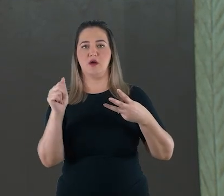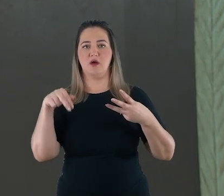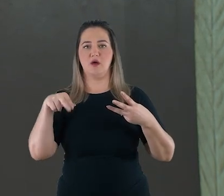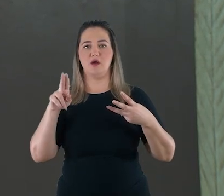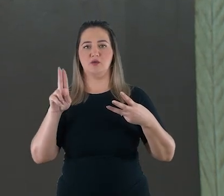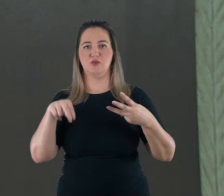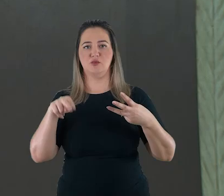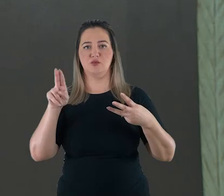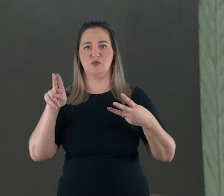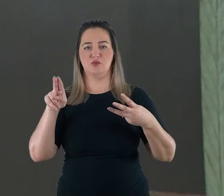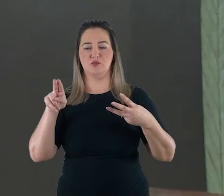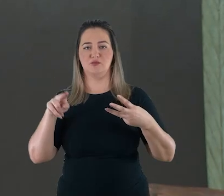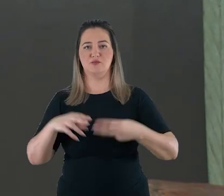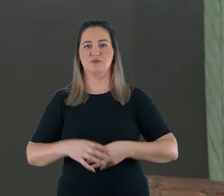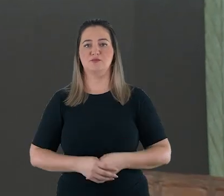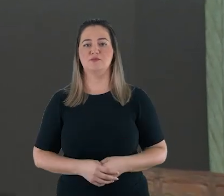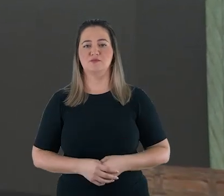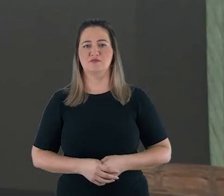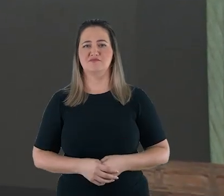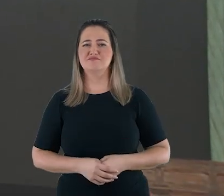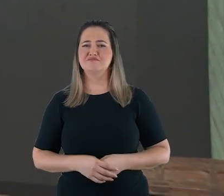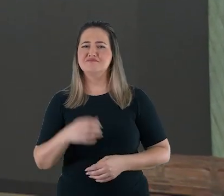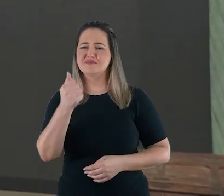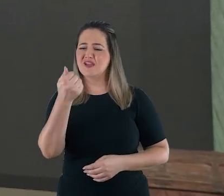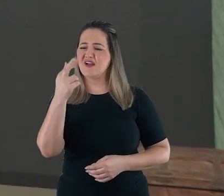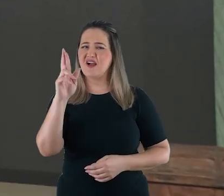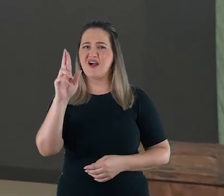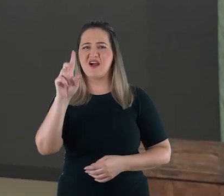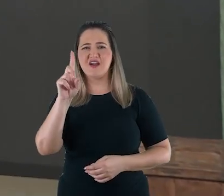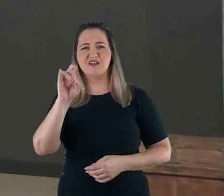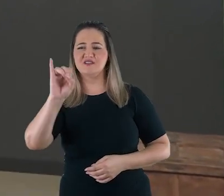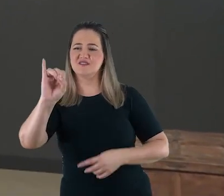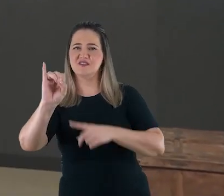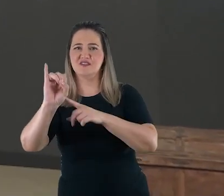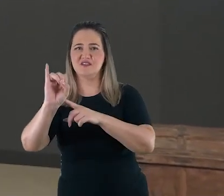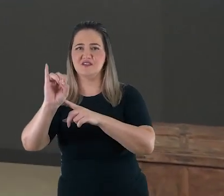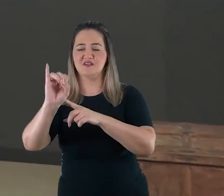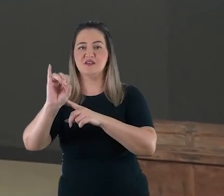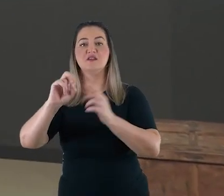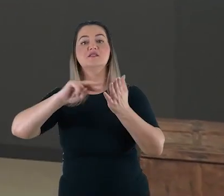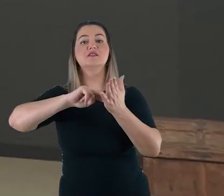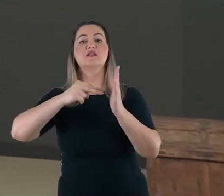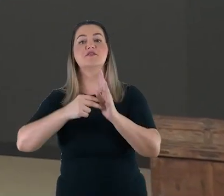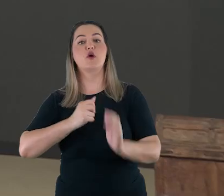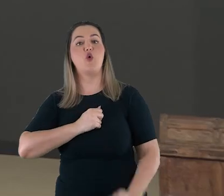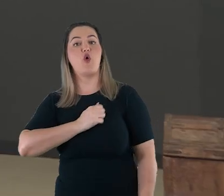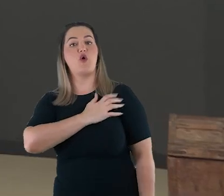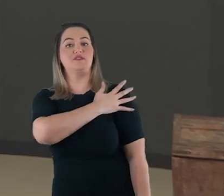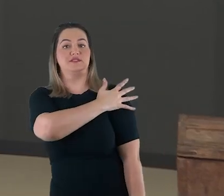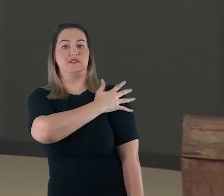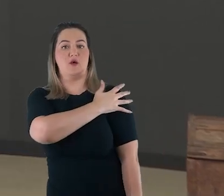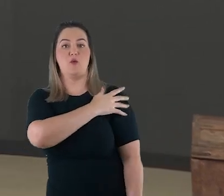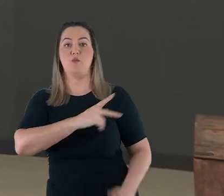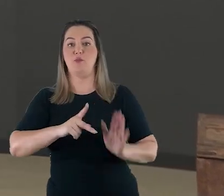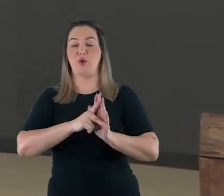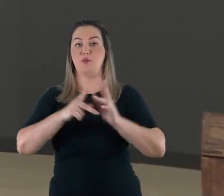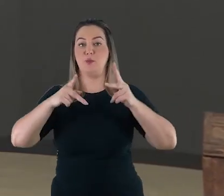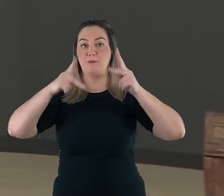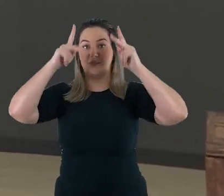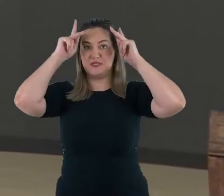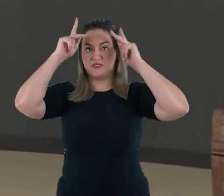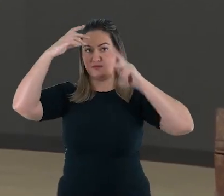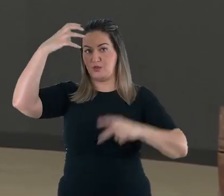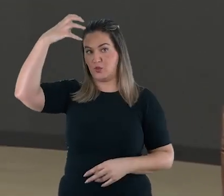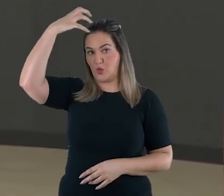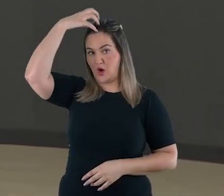na lista babilônica está o nome Ardi Nabu, como sendo oficial do príncipe do rei. Esse nome